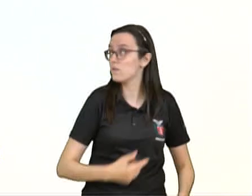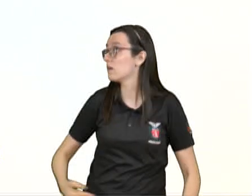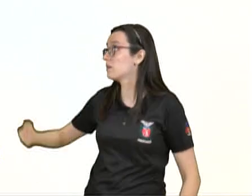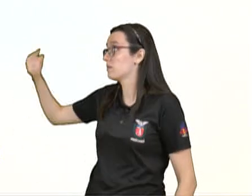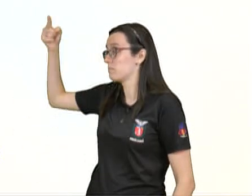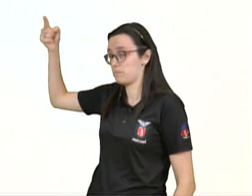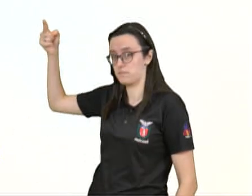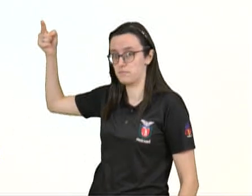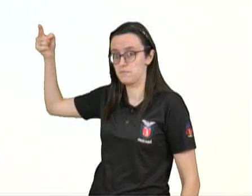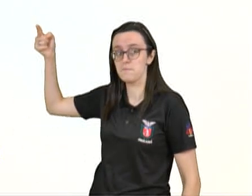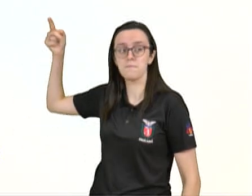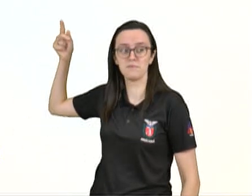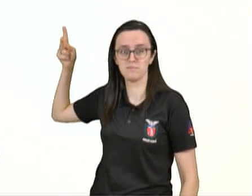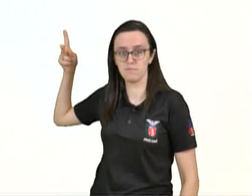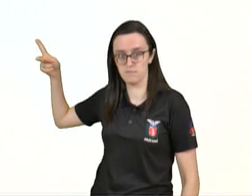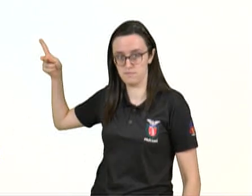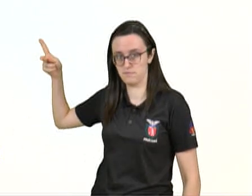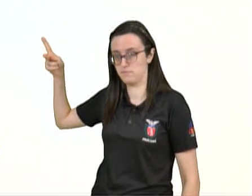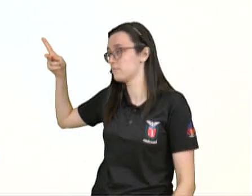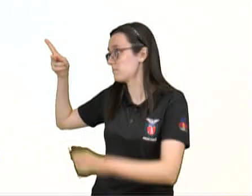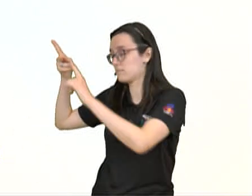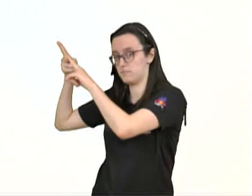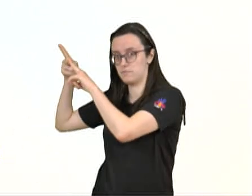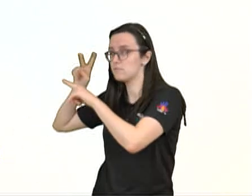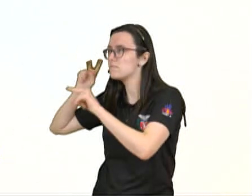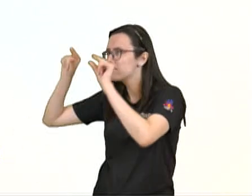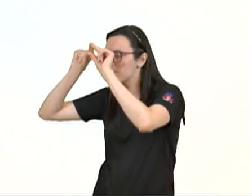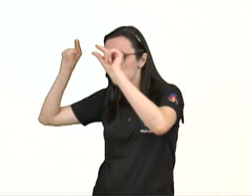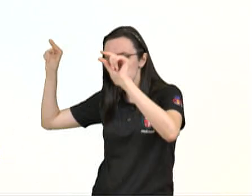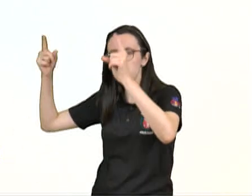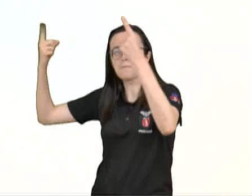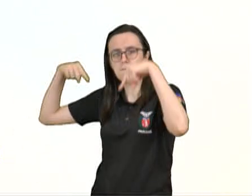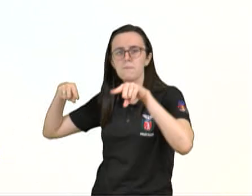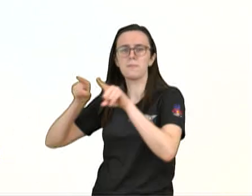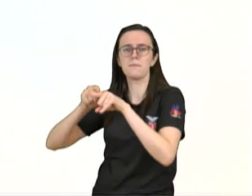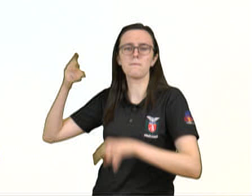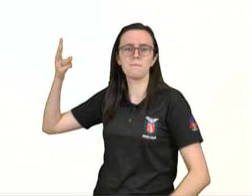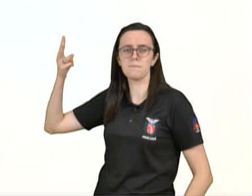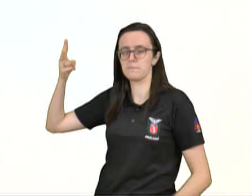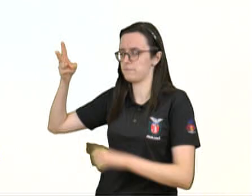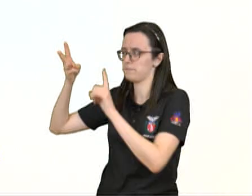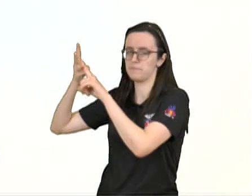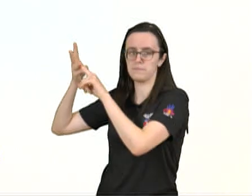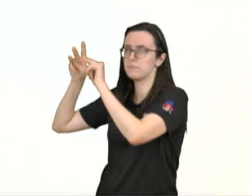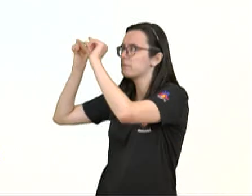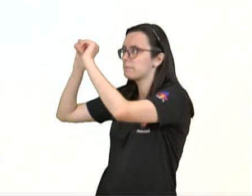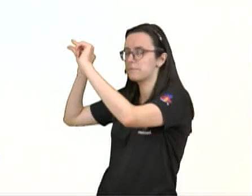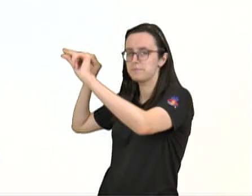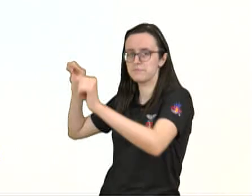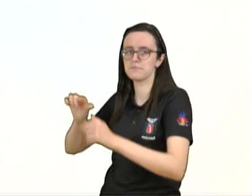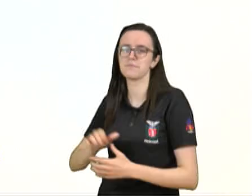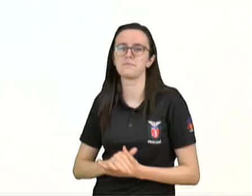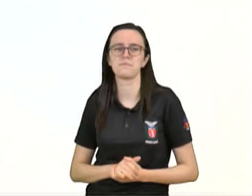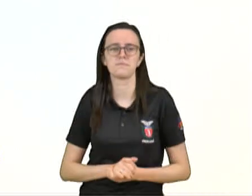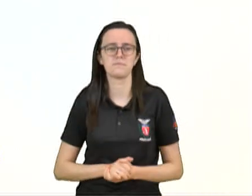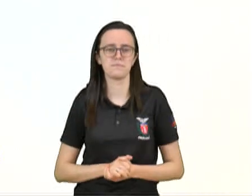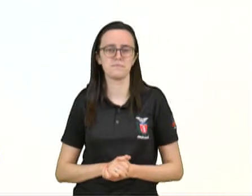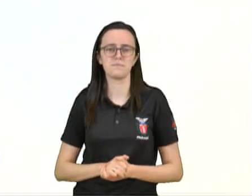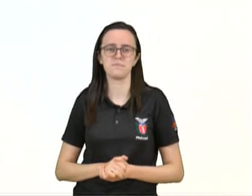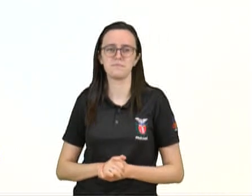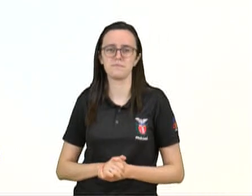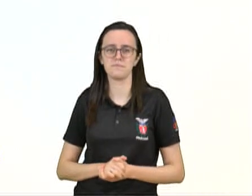segunda, algas chamadas bacilariófitas e a terceira, algas do grupo pirrófitas.